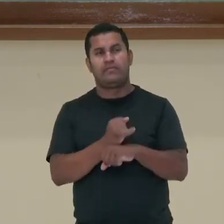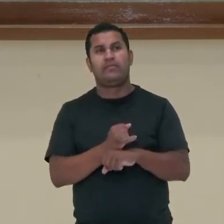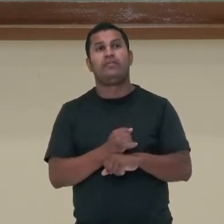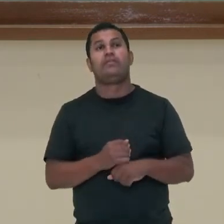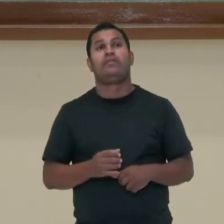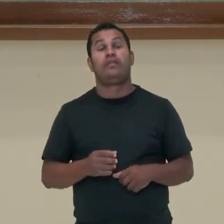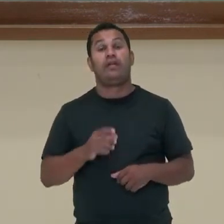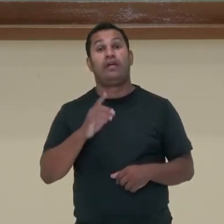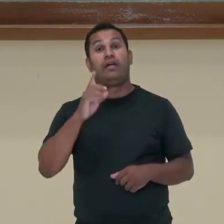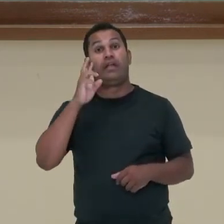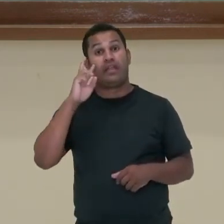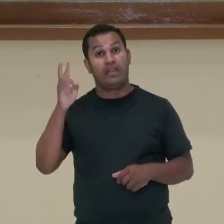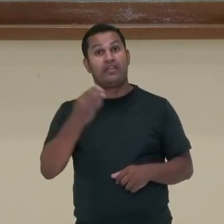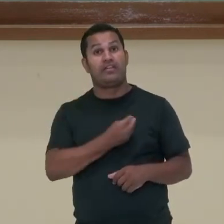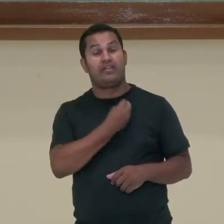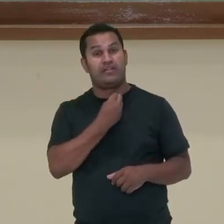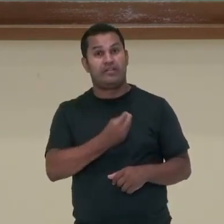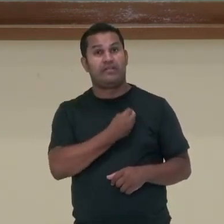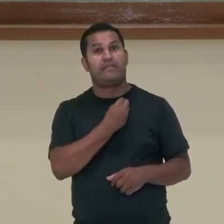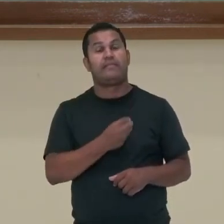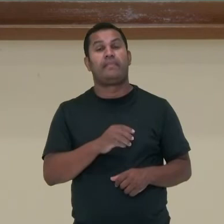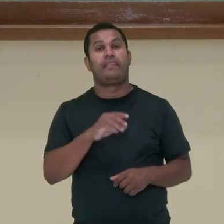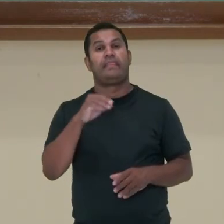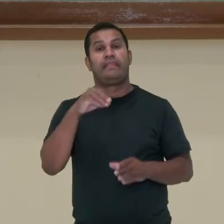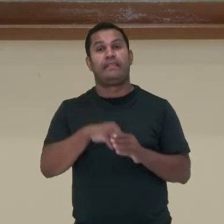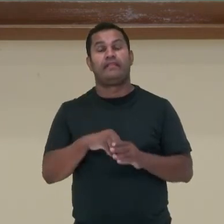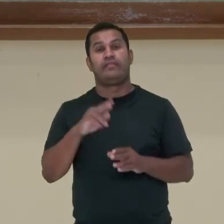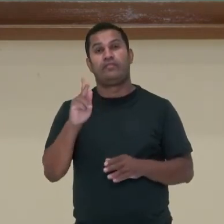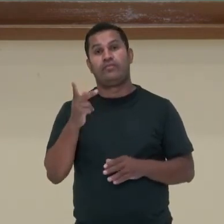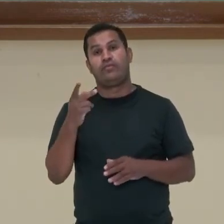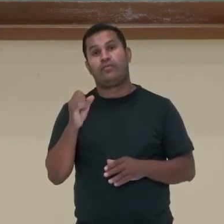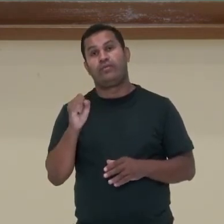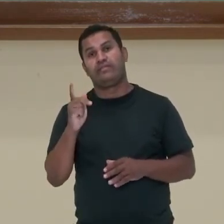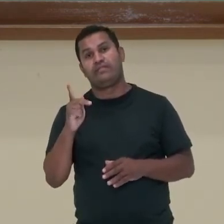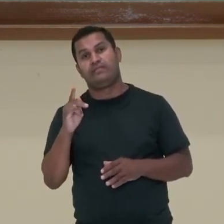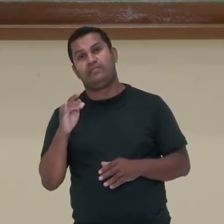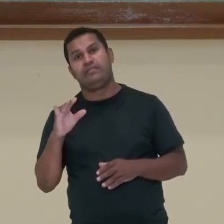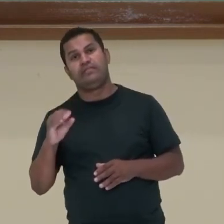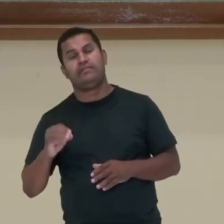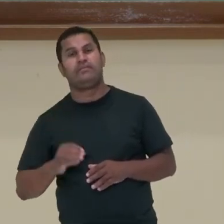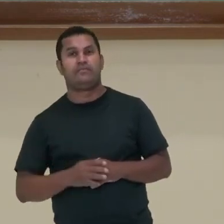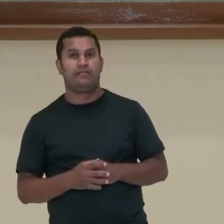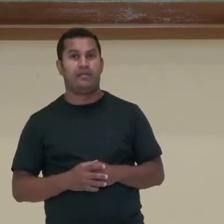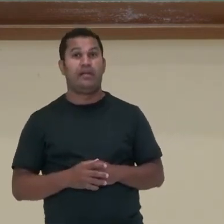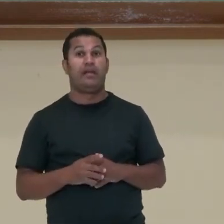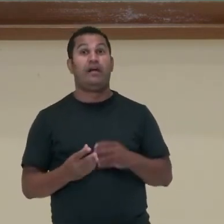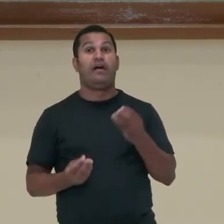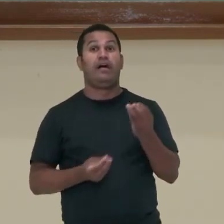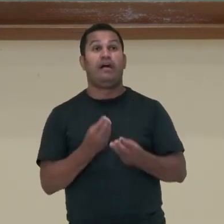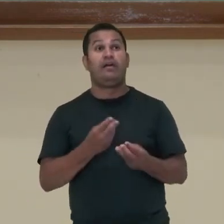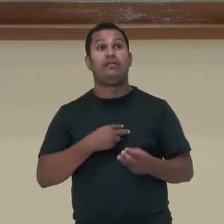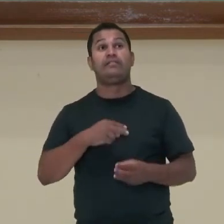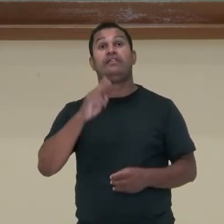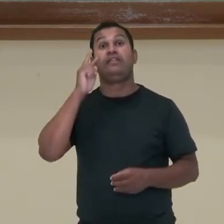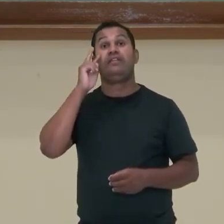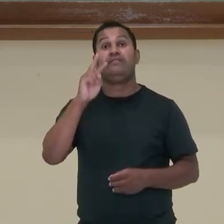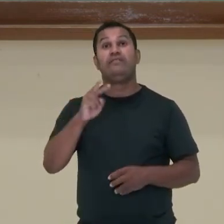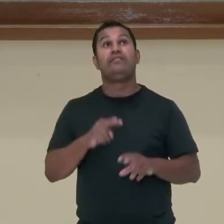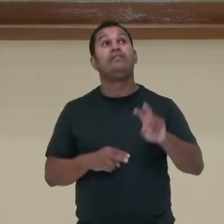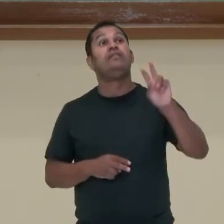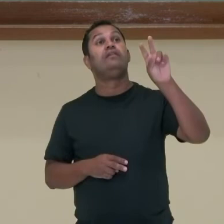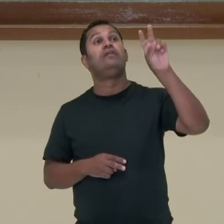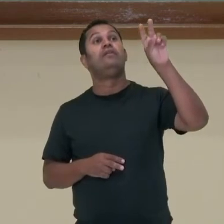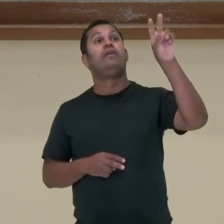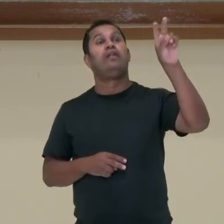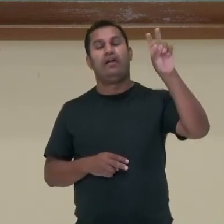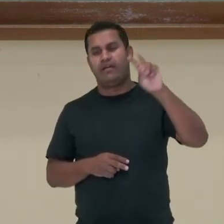está já no hospício. E conta a história que as janelas eram fechadas para as pessoas não fugirem. Ele tinha uma pequena abertura, ele olhava lá para fora dessa abertura, voltava e